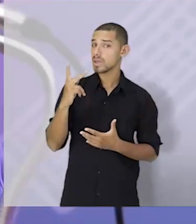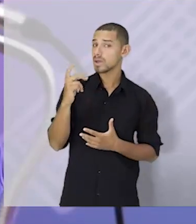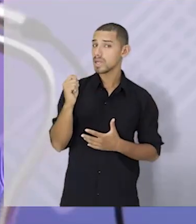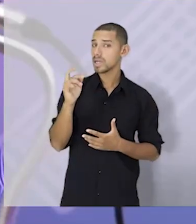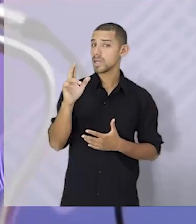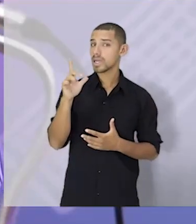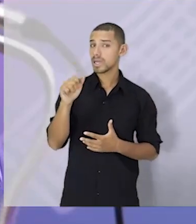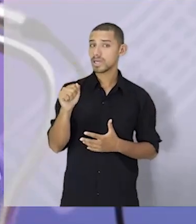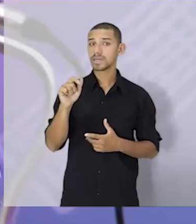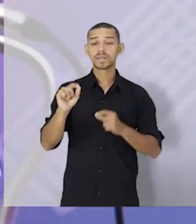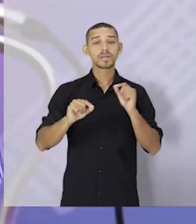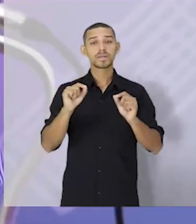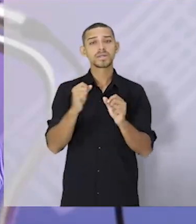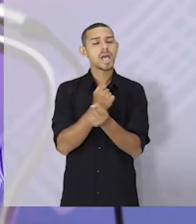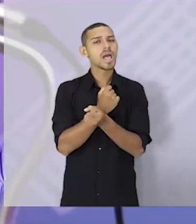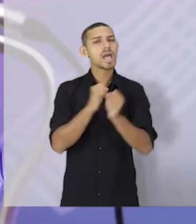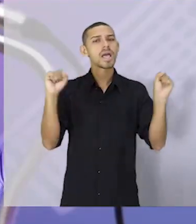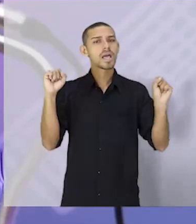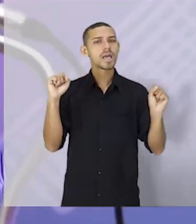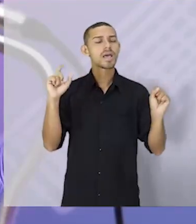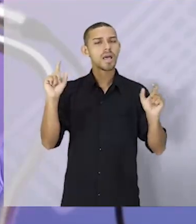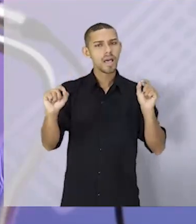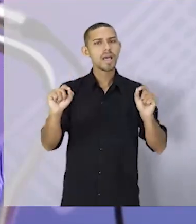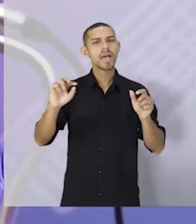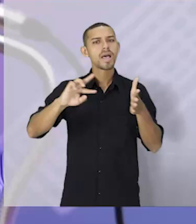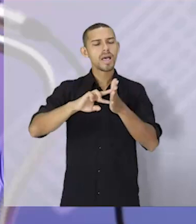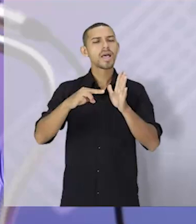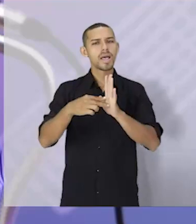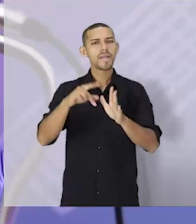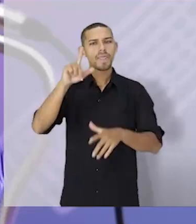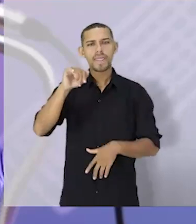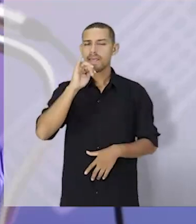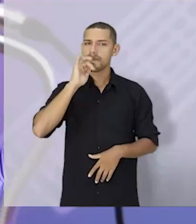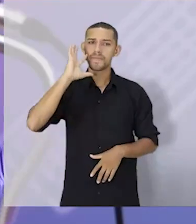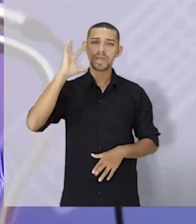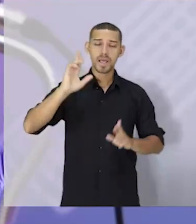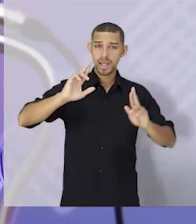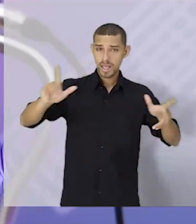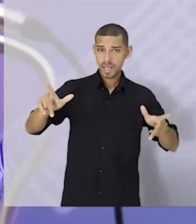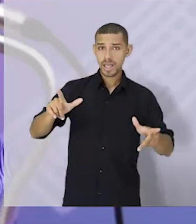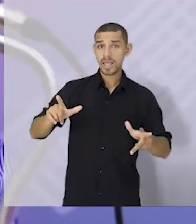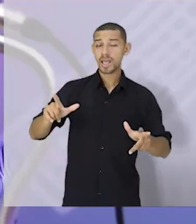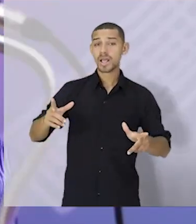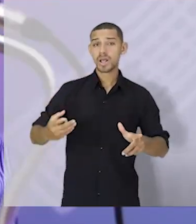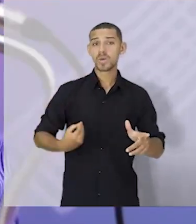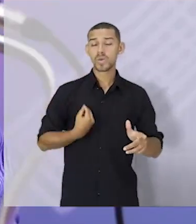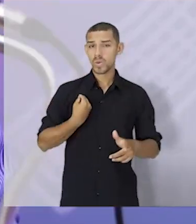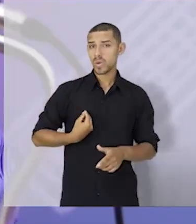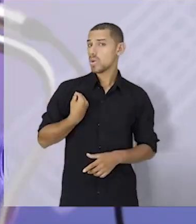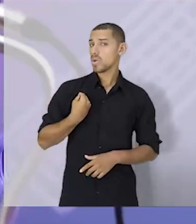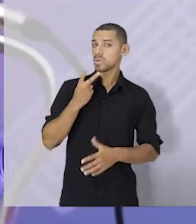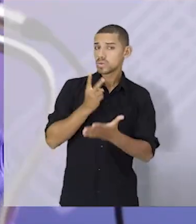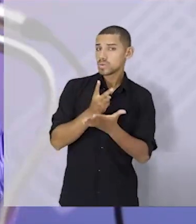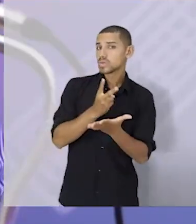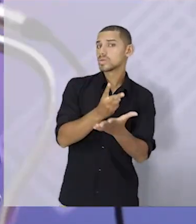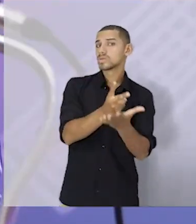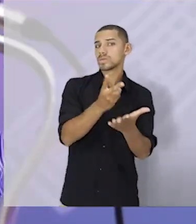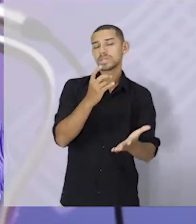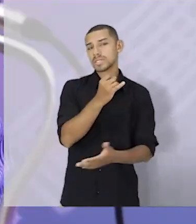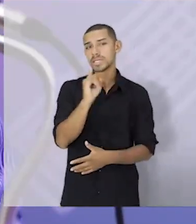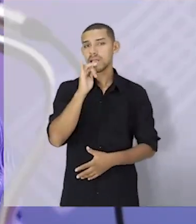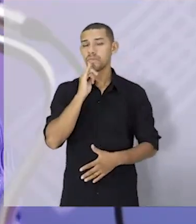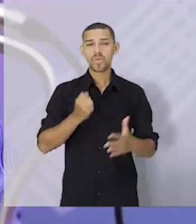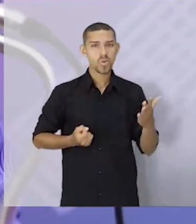da impulsividade é justamente isso que vai diferenciar o seu consumismo. Se você compra